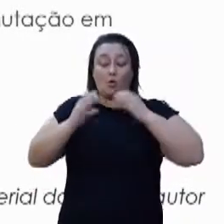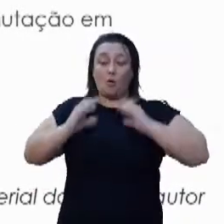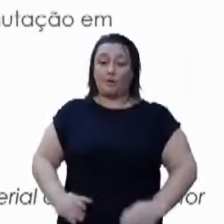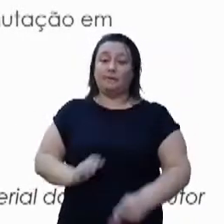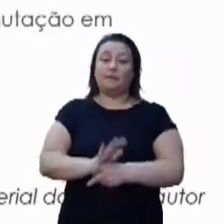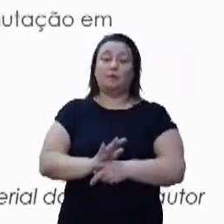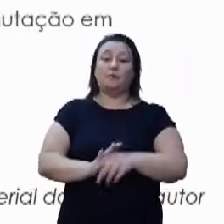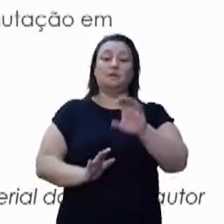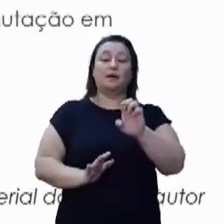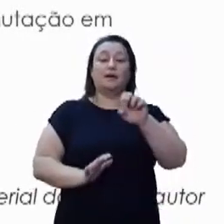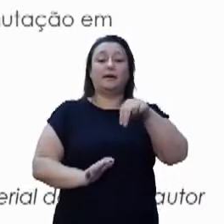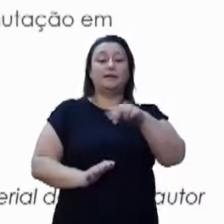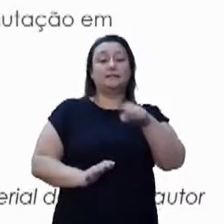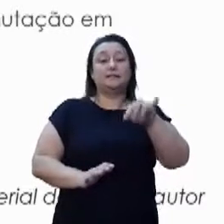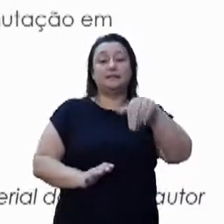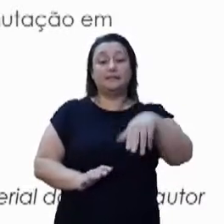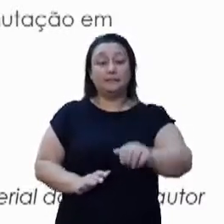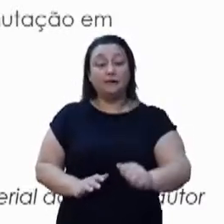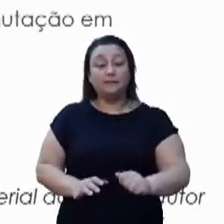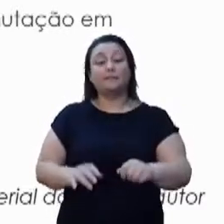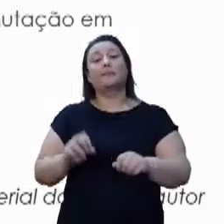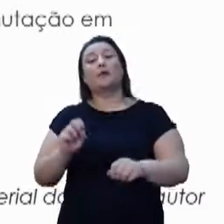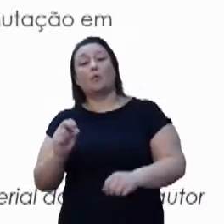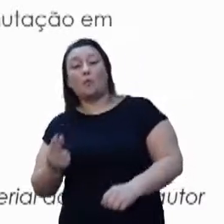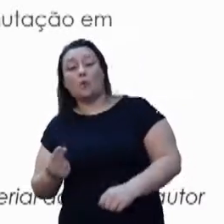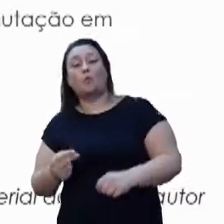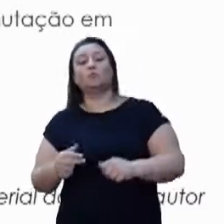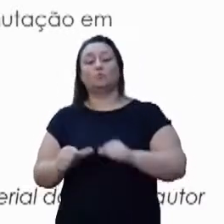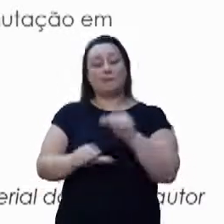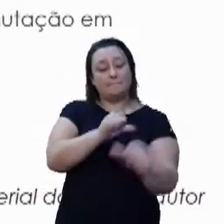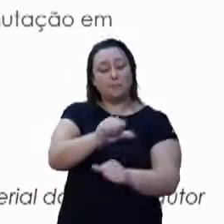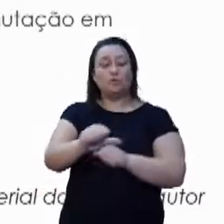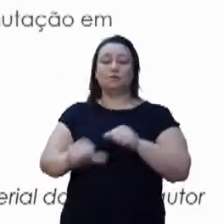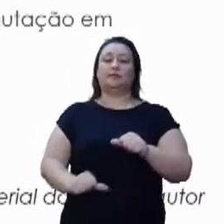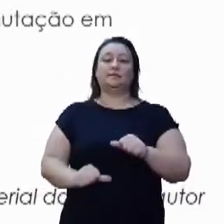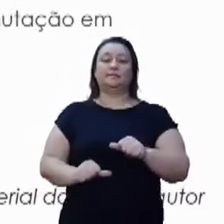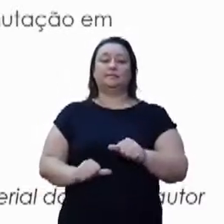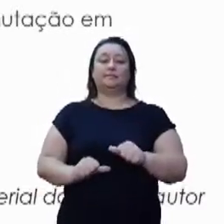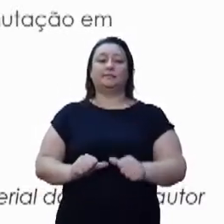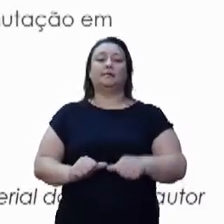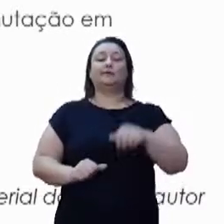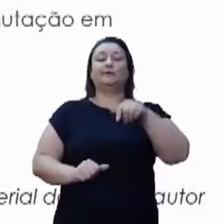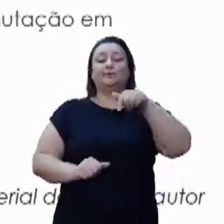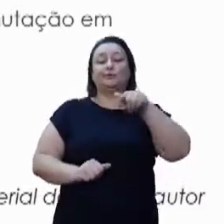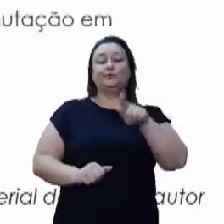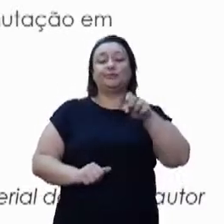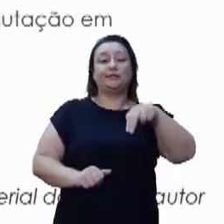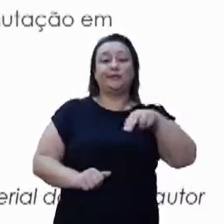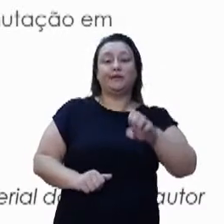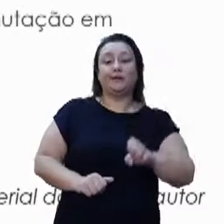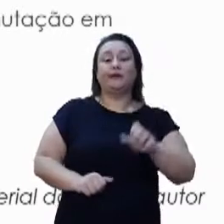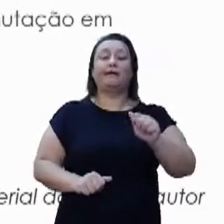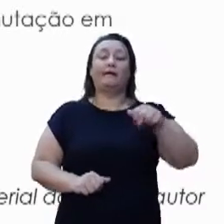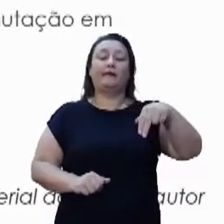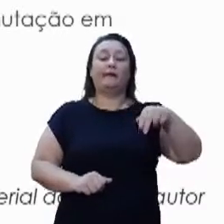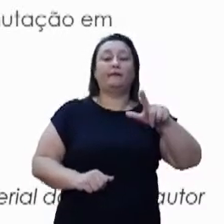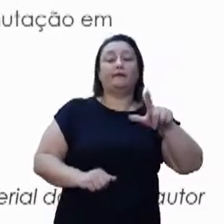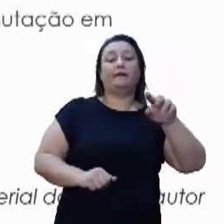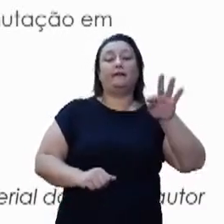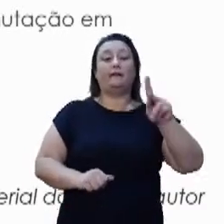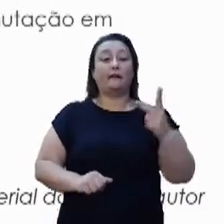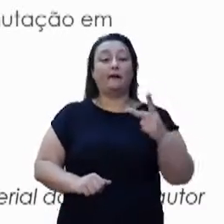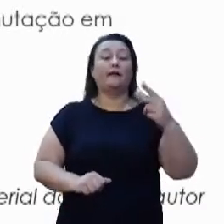graxo desidrogenase ou da evidência de uma mutação em homozigose no gene ALDH3A2. O